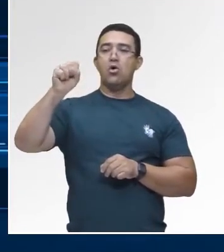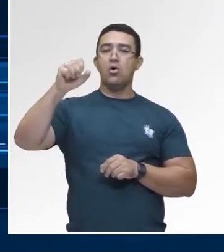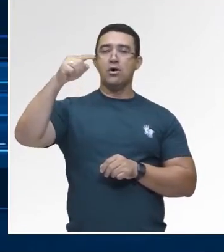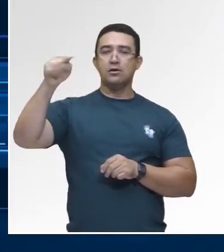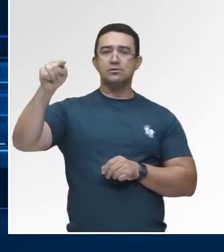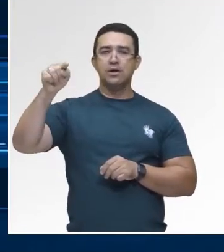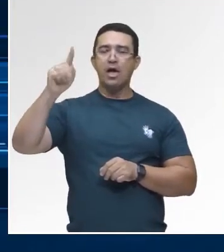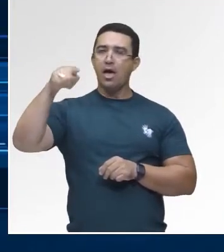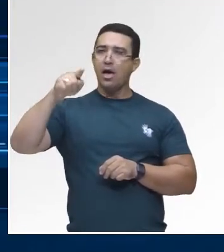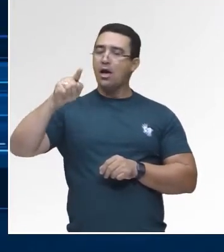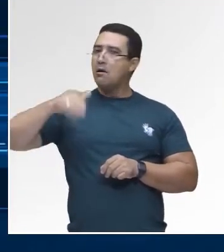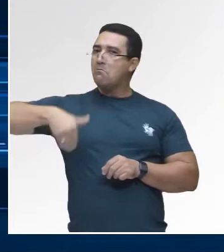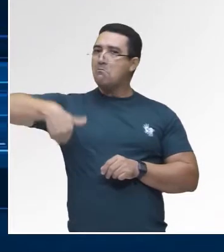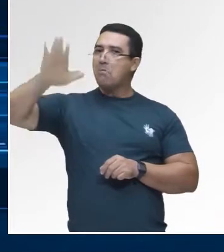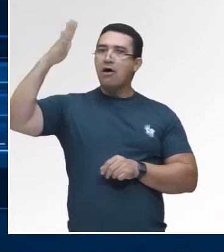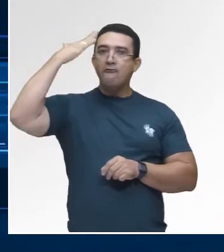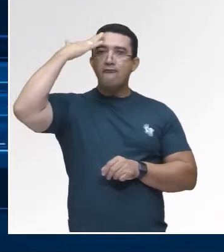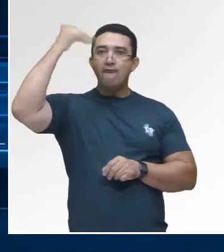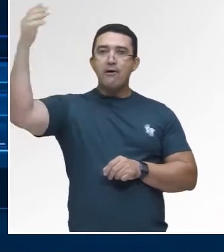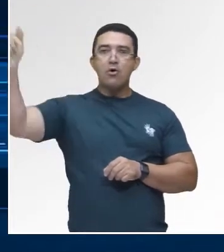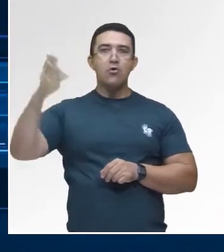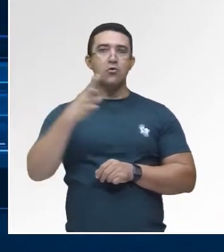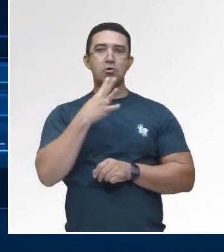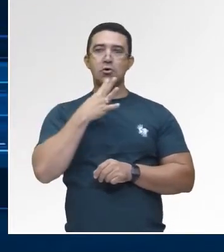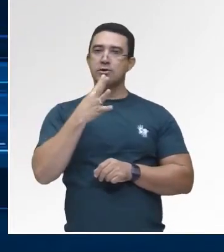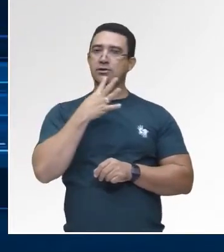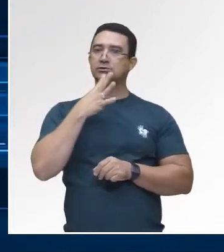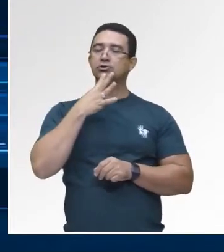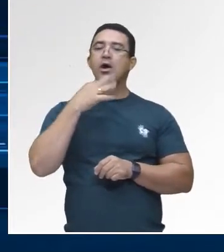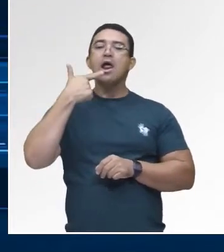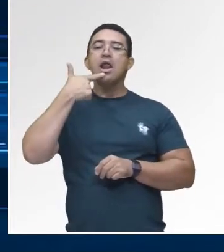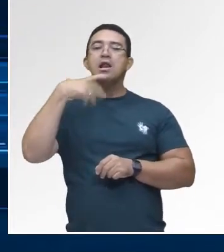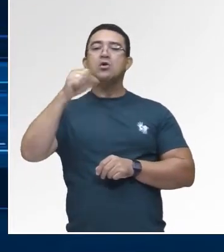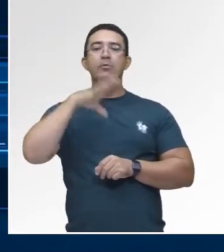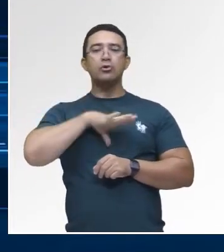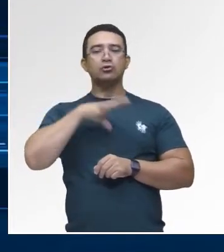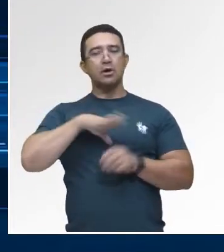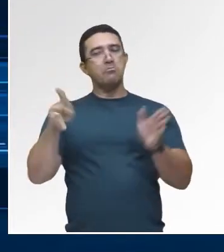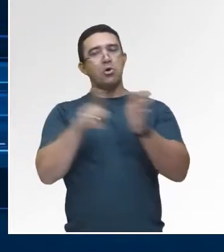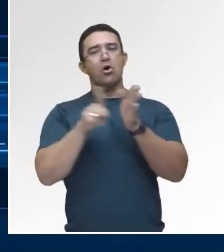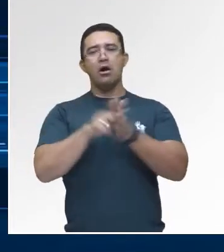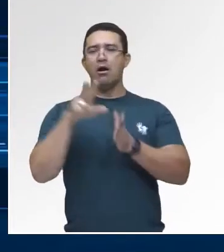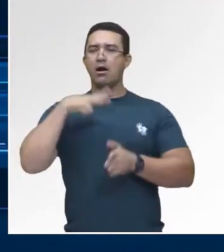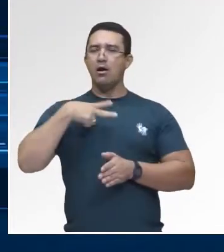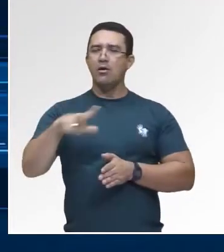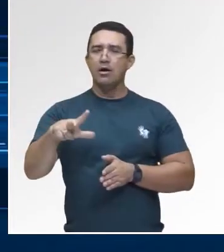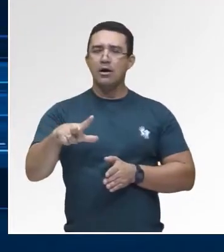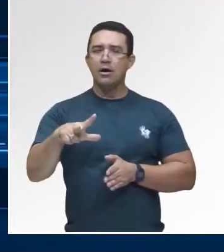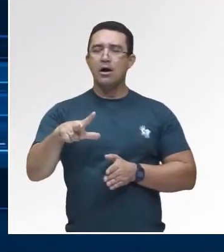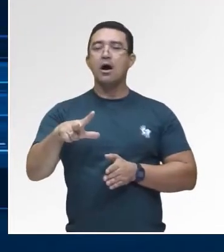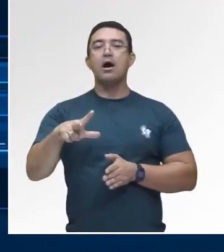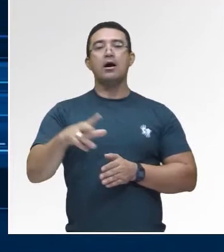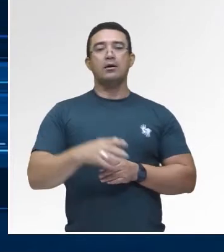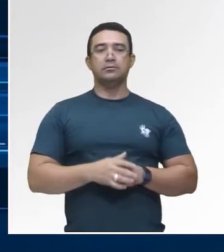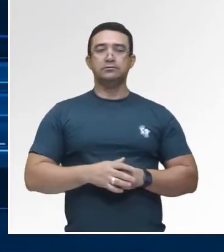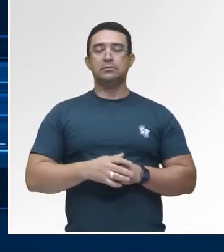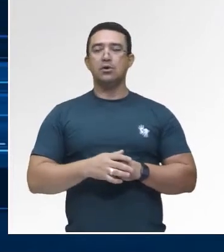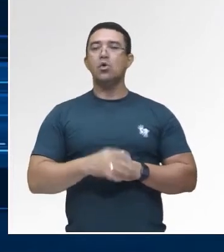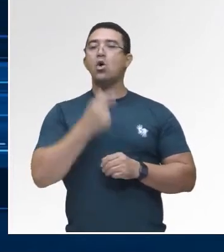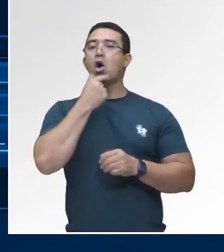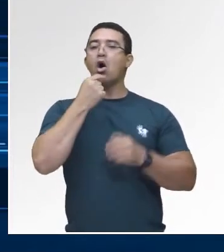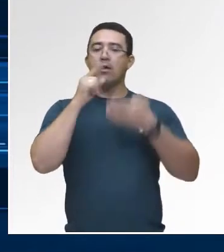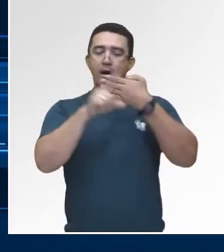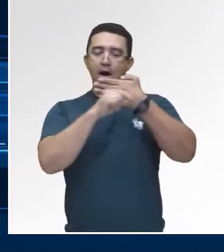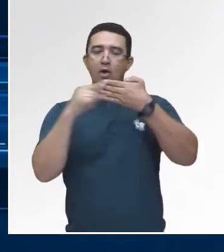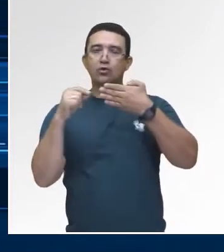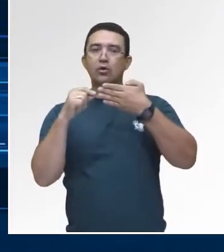portuguesa. Esse poema, ele vai tratar aqui do nosso Almeida Garré, ele vai tratar ali